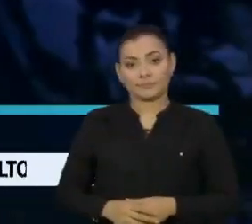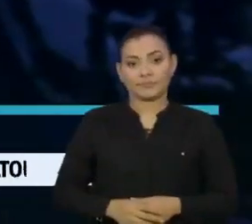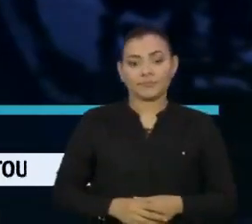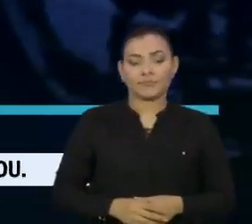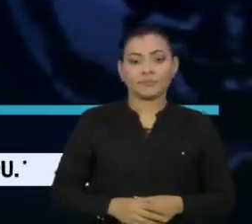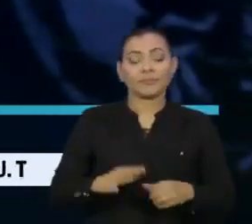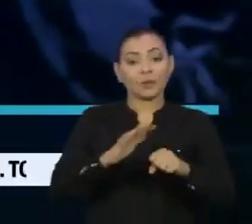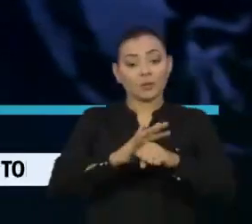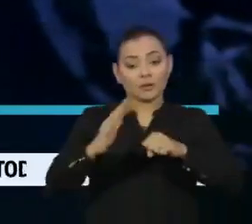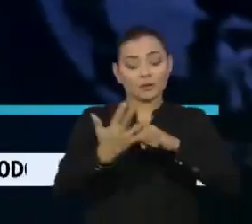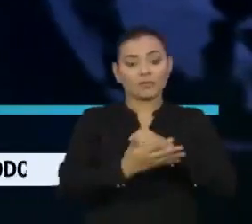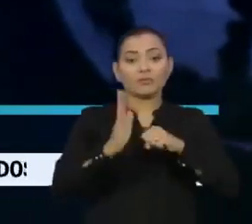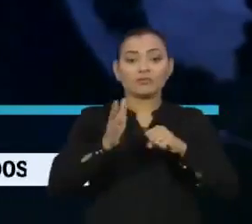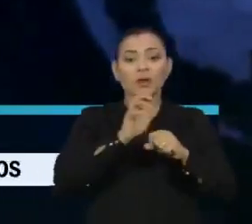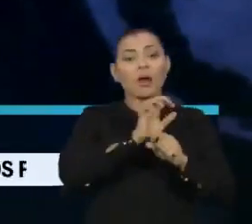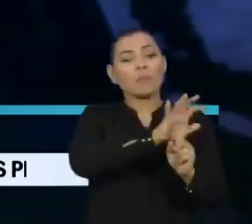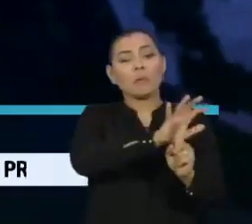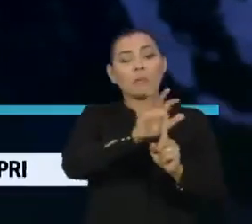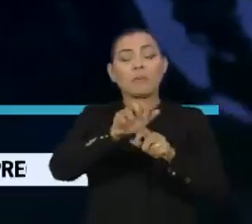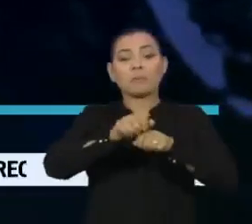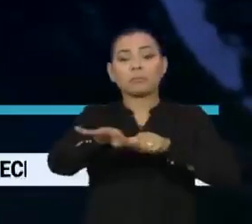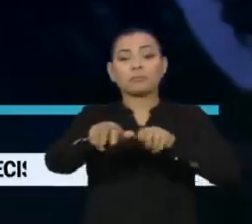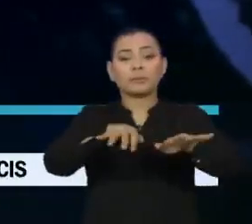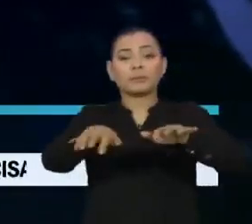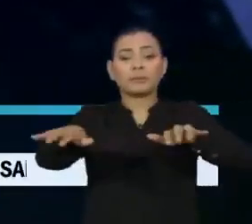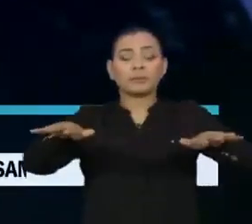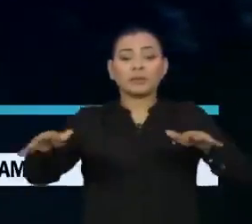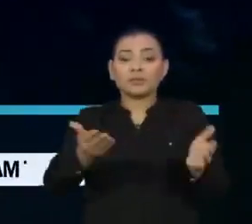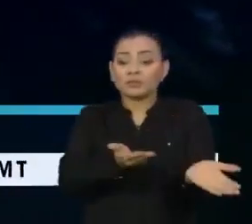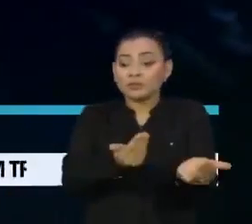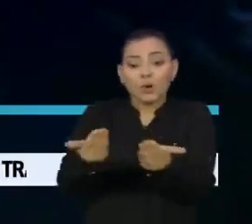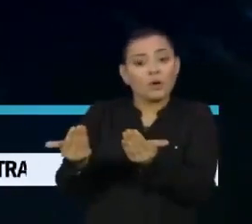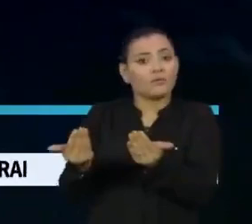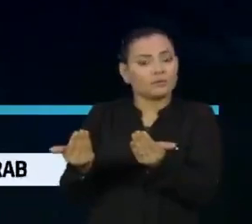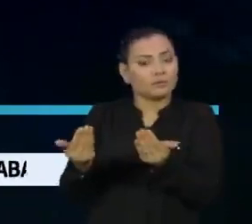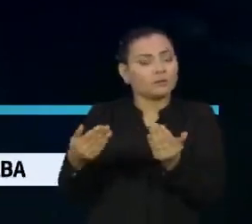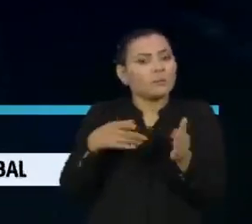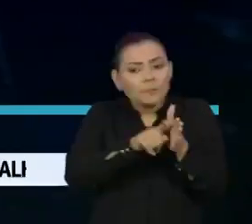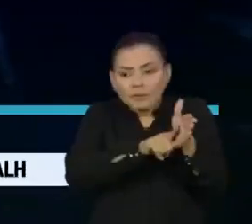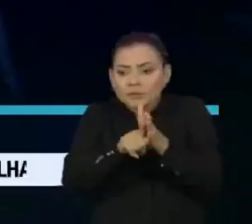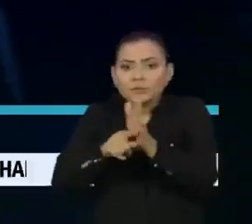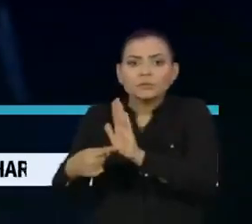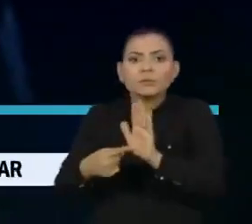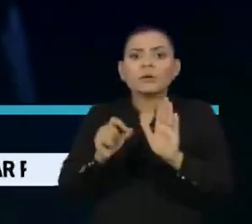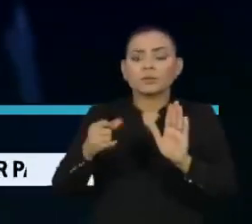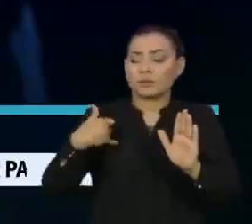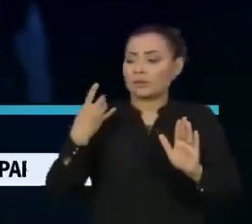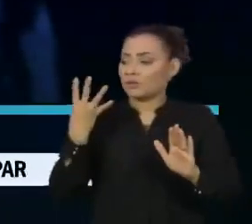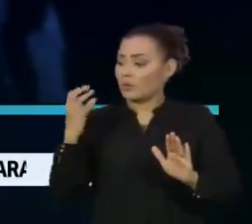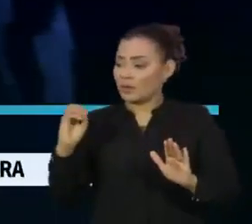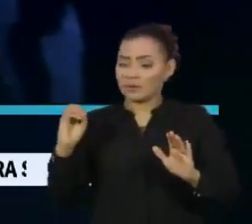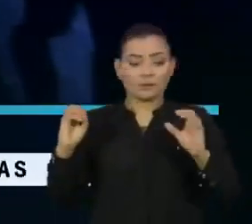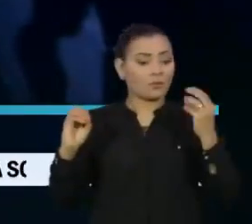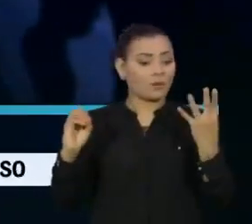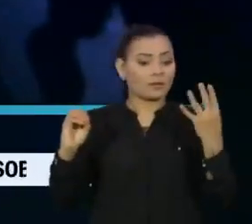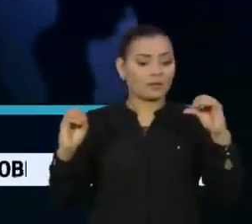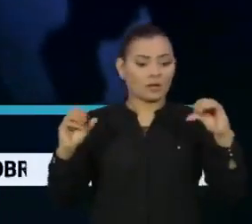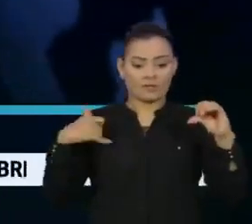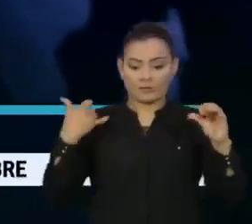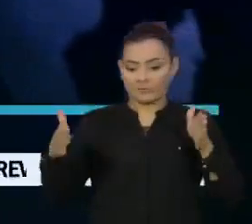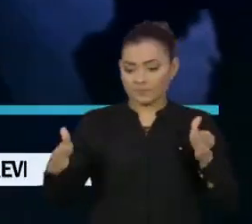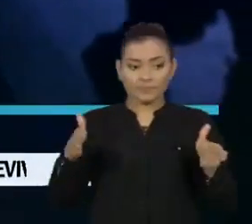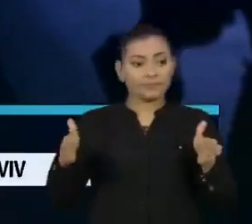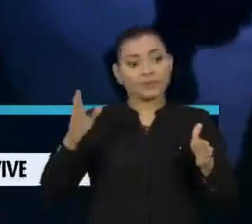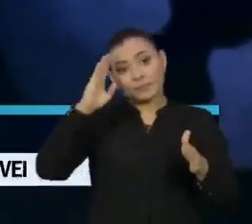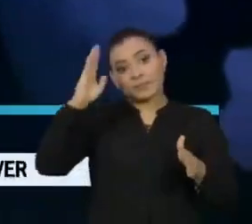A pandemia do coronavírus vem contaminando pessoas cada vez mais jovens. E um levantamento mostra que as pessoas entre 40 e 49 anos estão entre